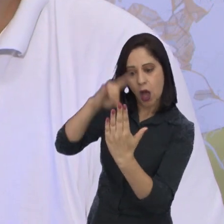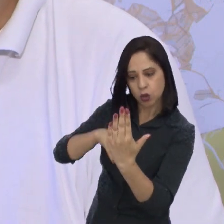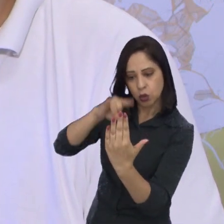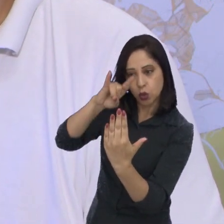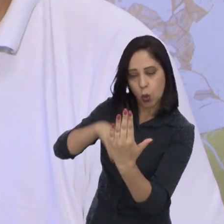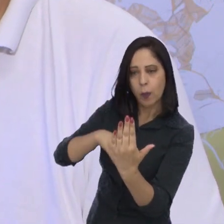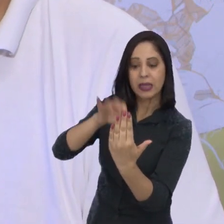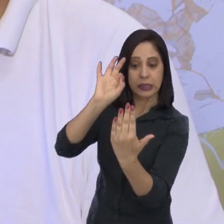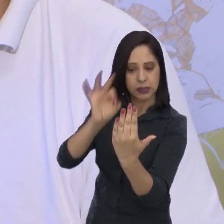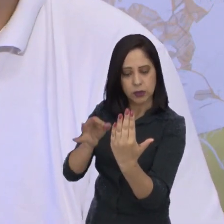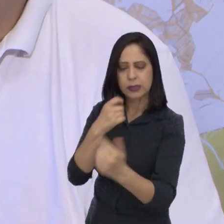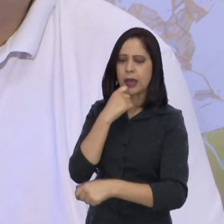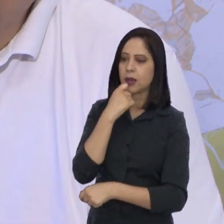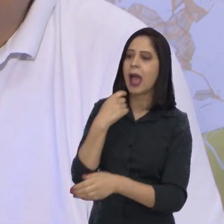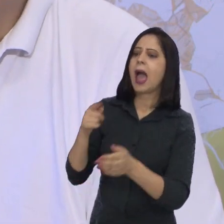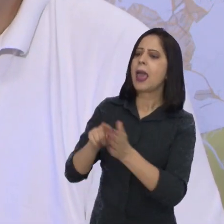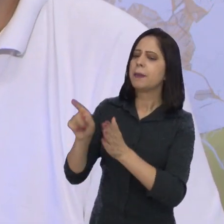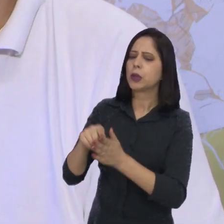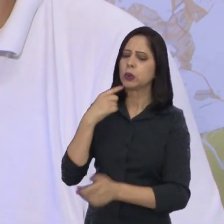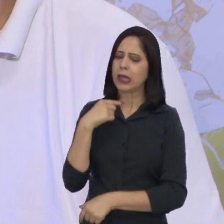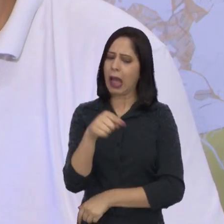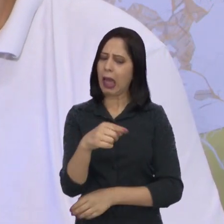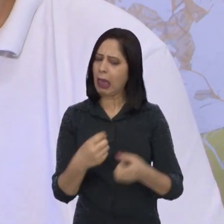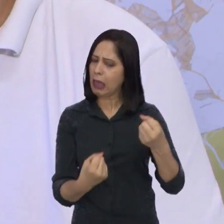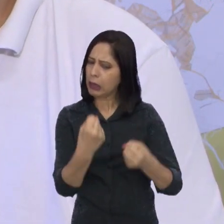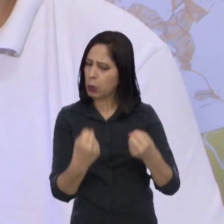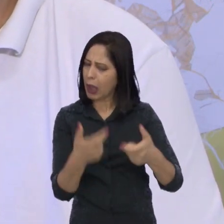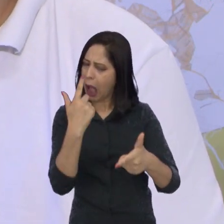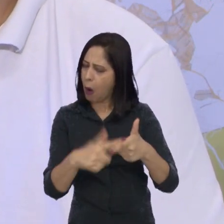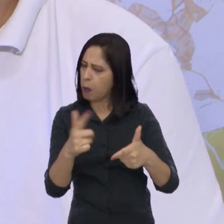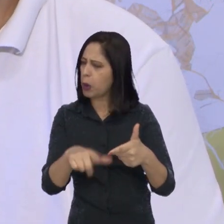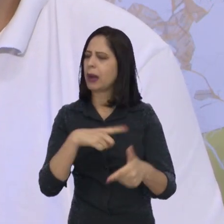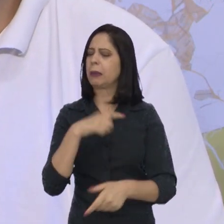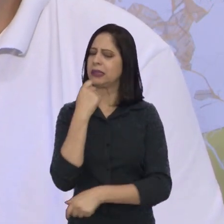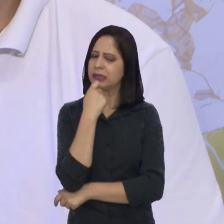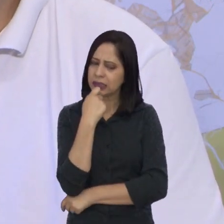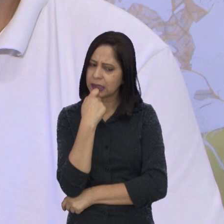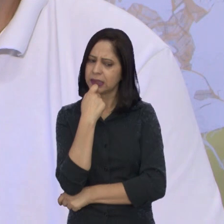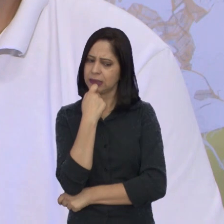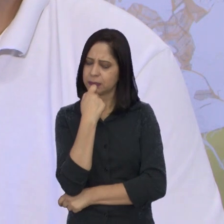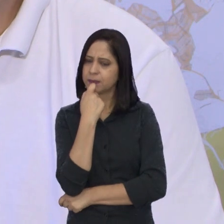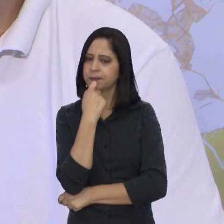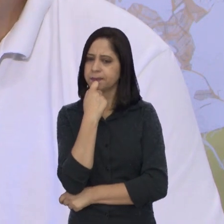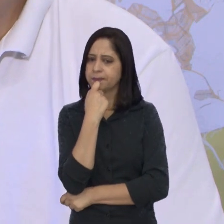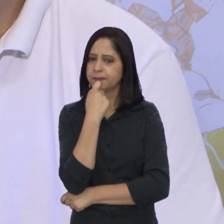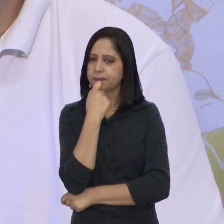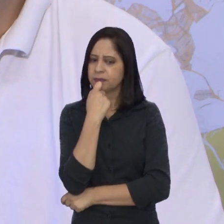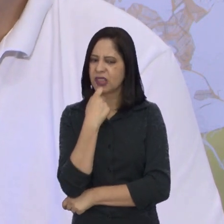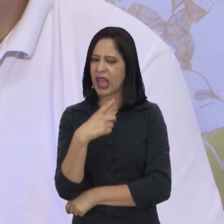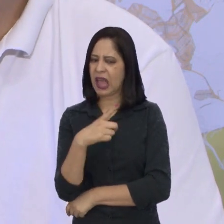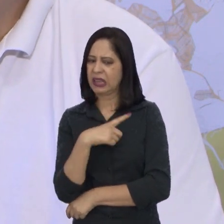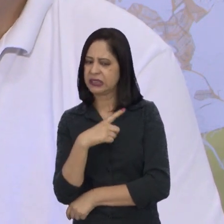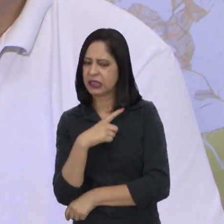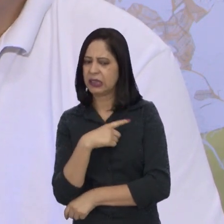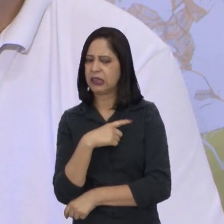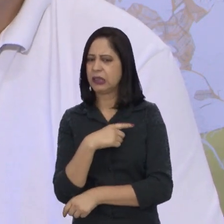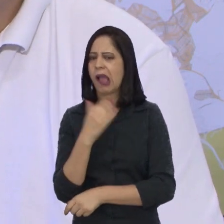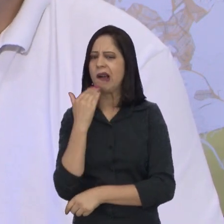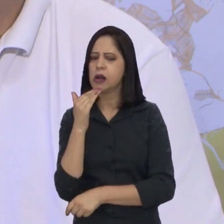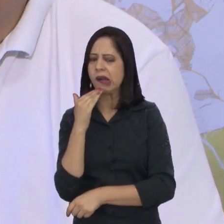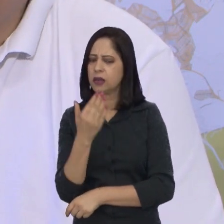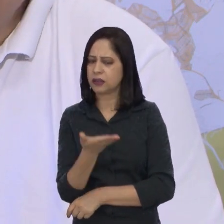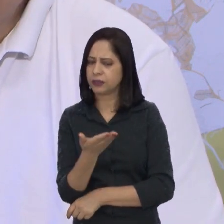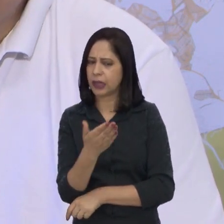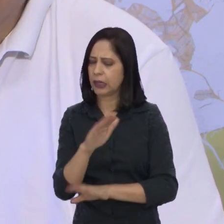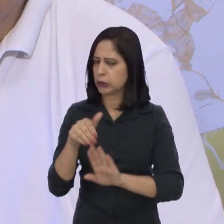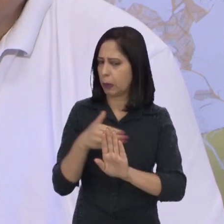consulta um amigo para ver se o carro não tem problema, não tem alguma coisa, um vício, se não tem algum problema